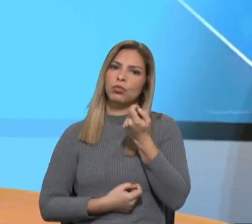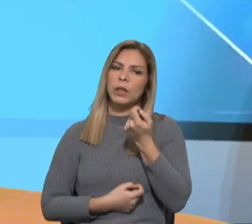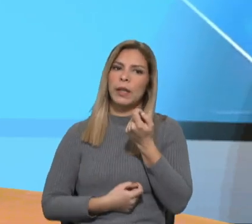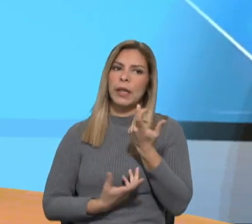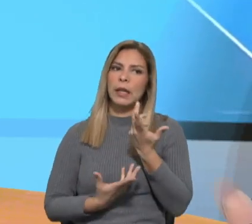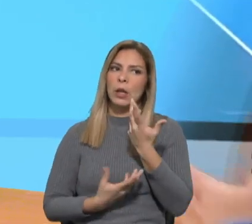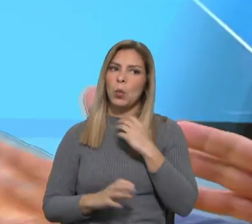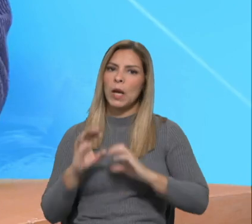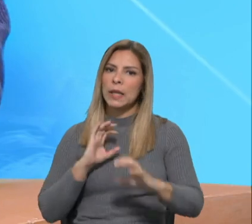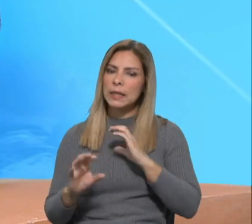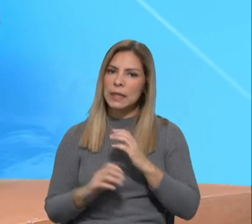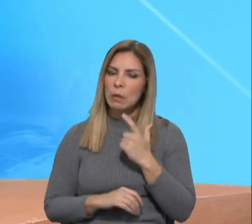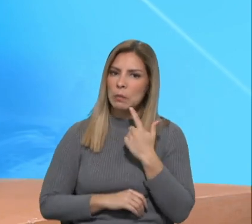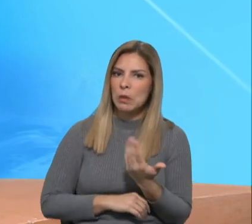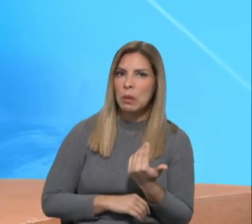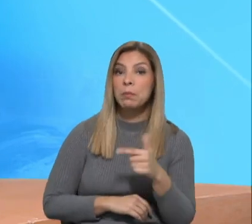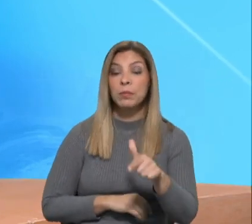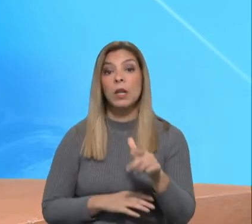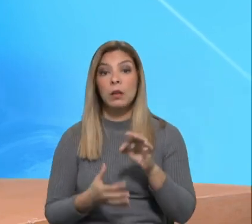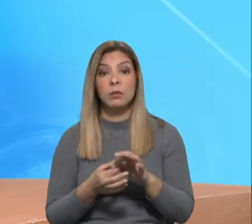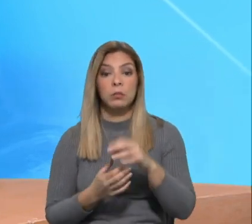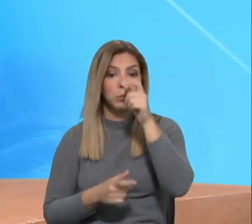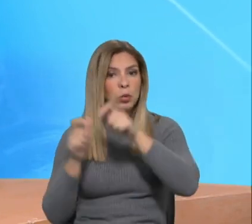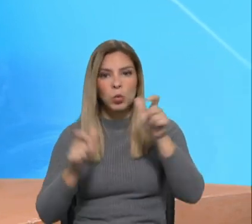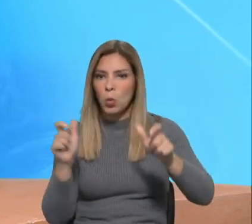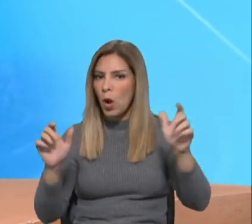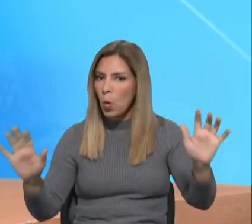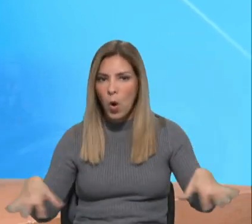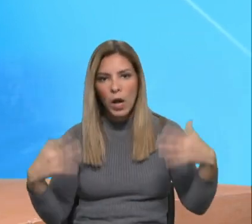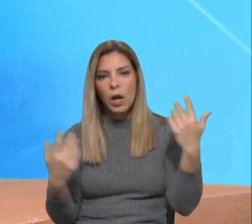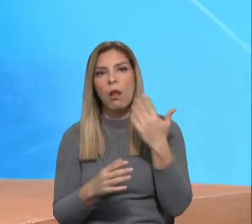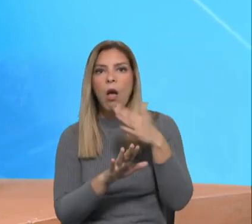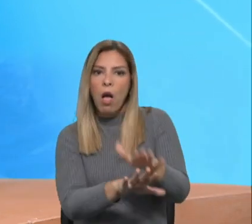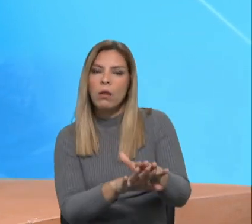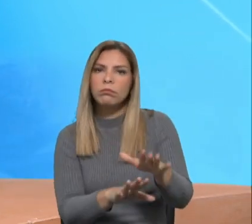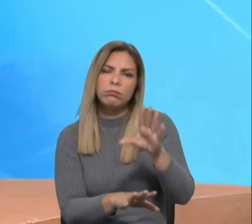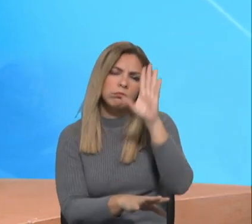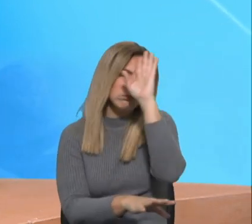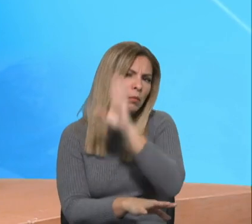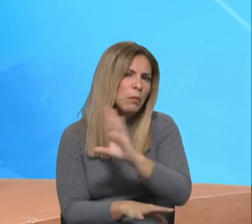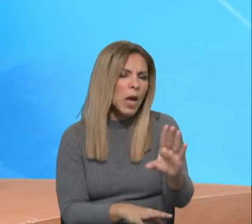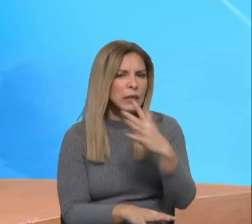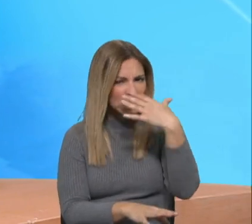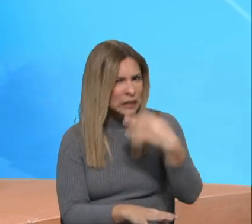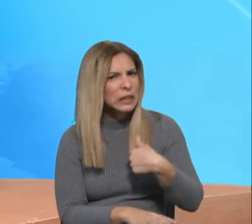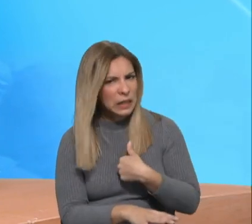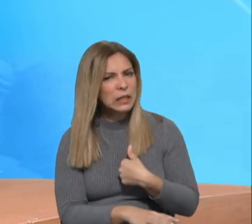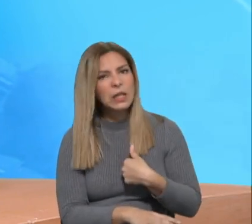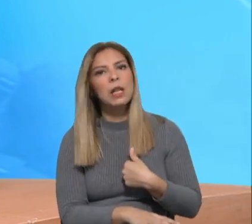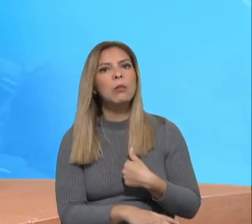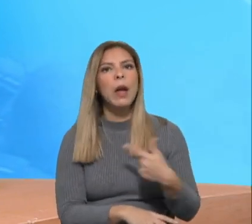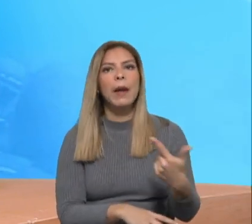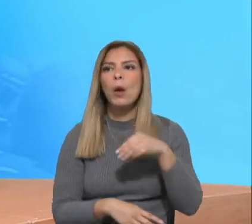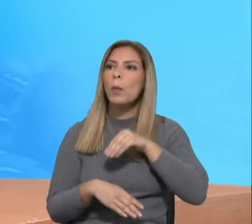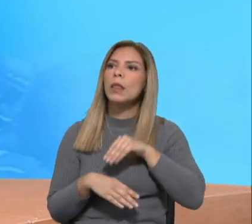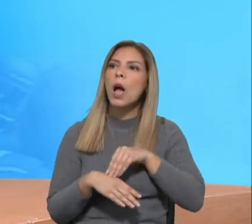comunicação. Qualquer pessoa que esteja em casa a ver neste momento já terá passado, quase certeza, pelas situações de estar a comentar